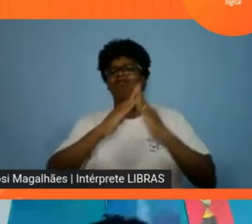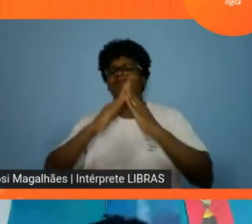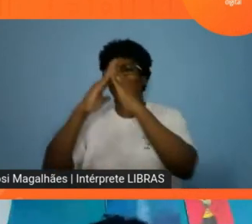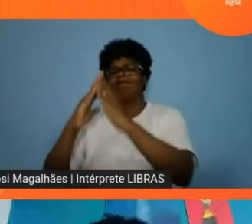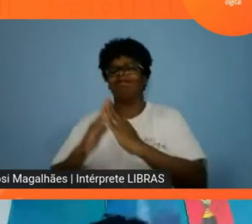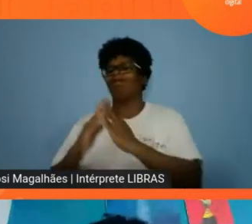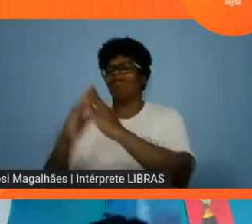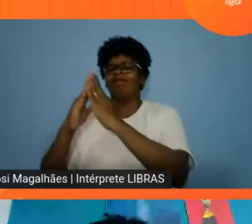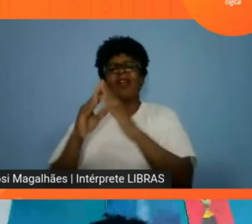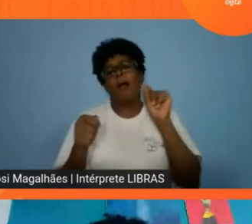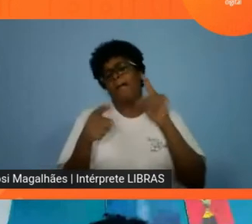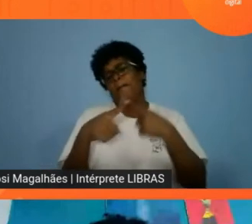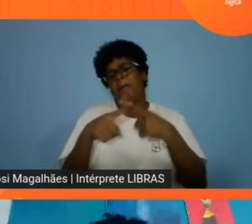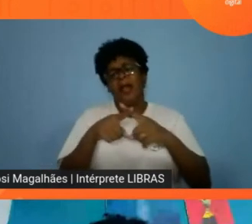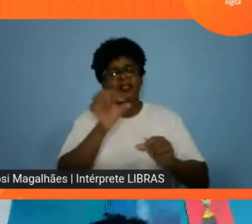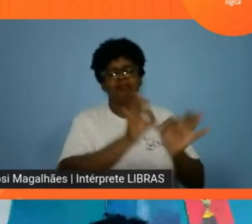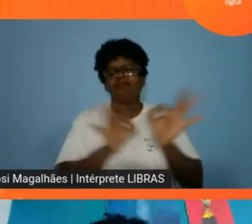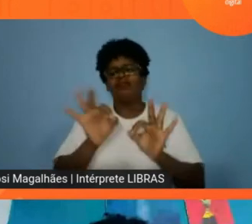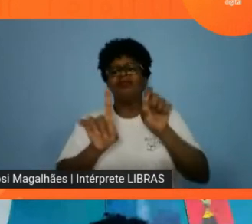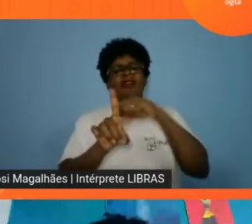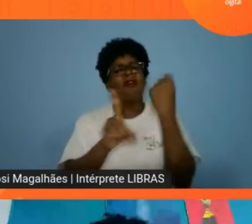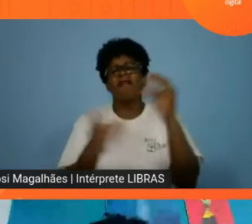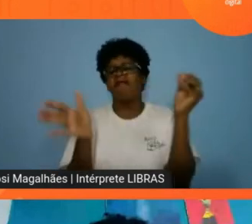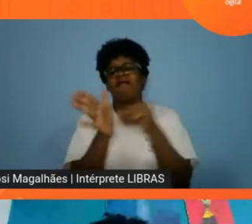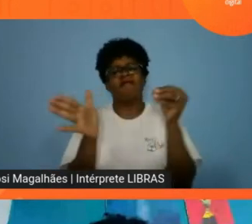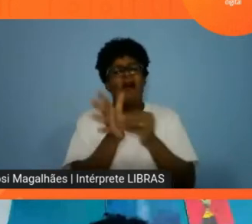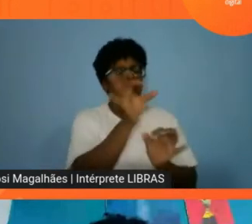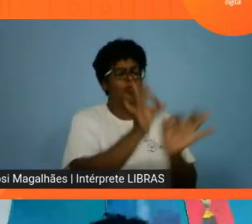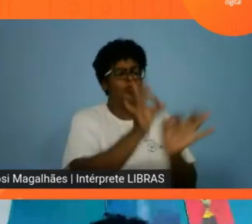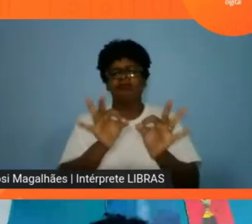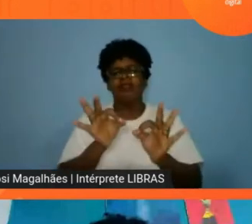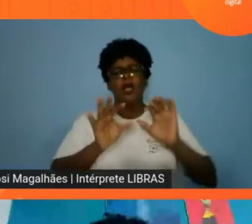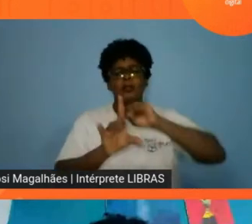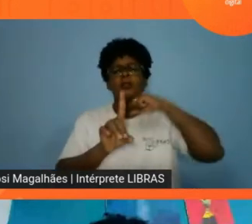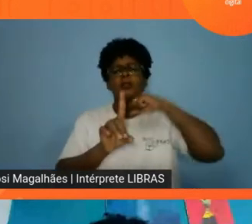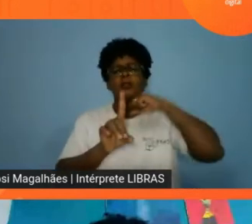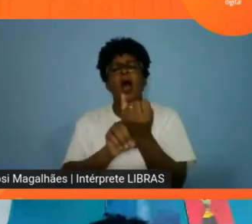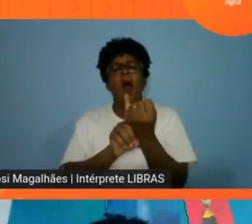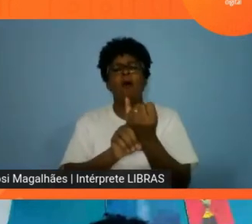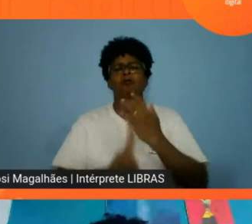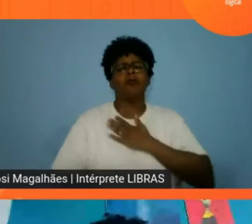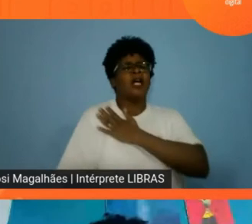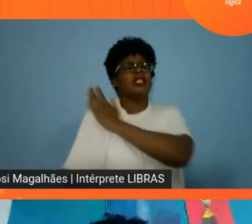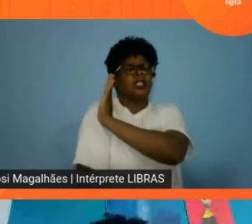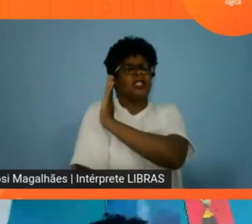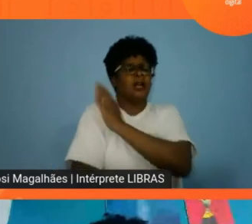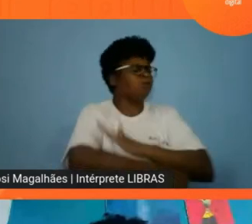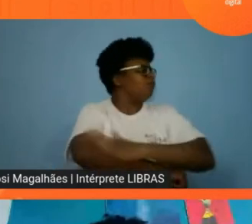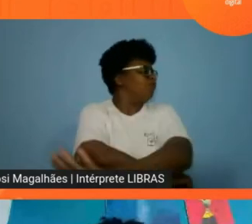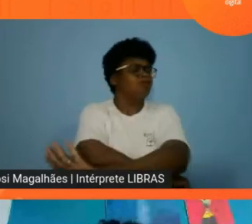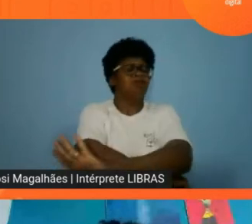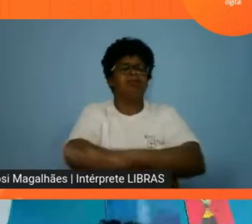dessa organização social racista, que é estrutural, que é institucional, que